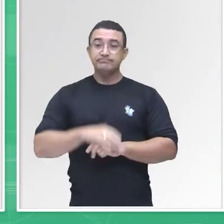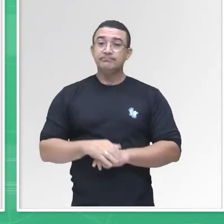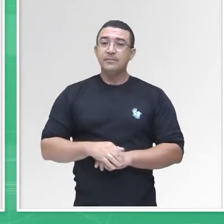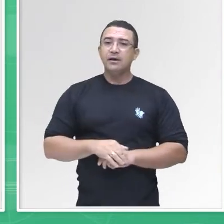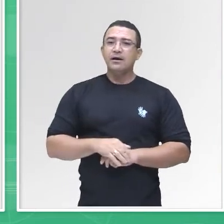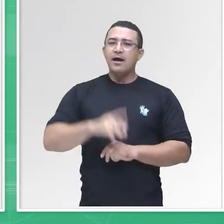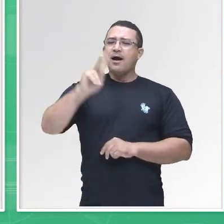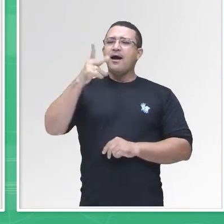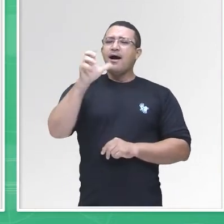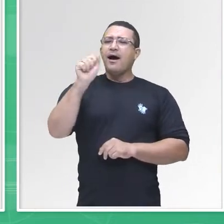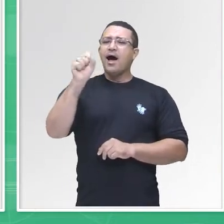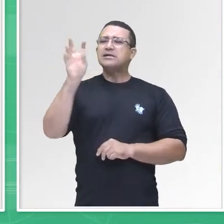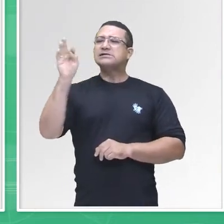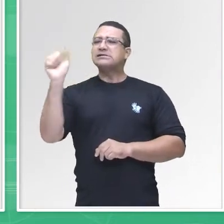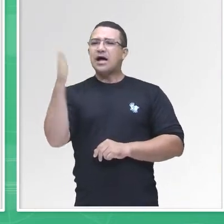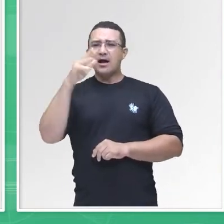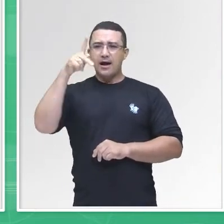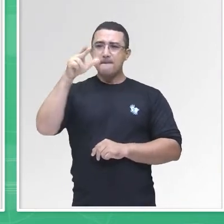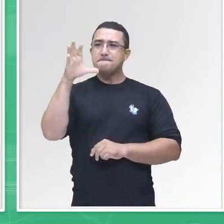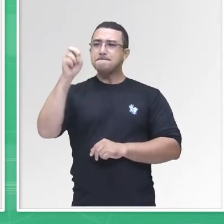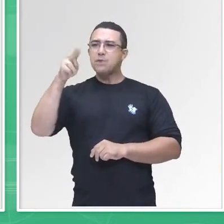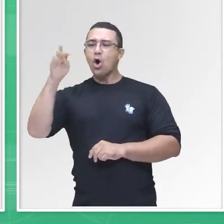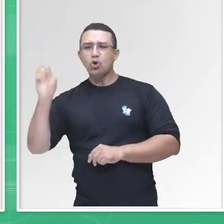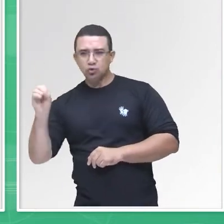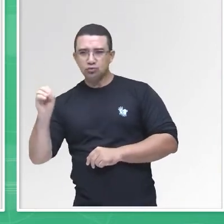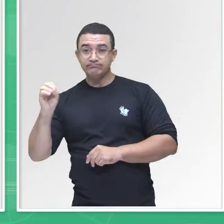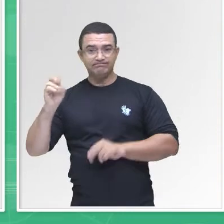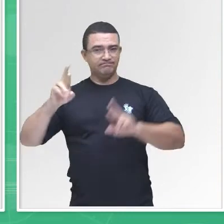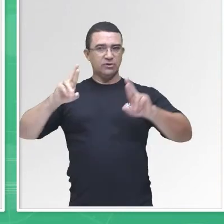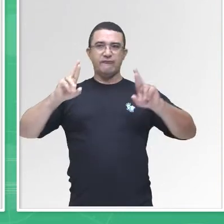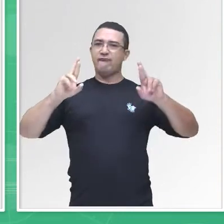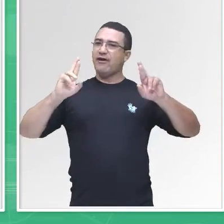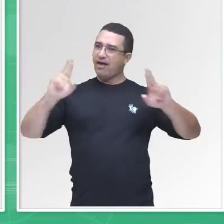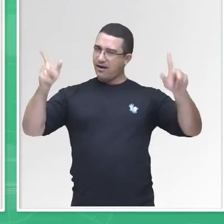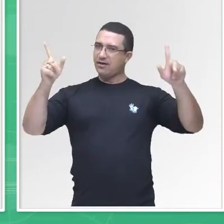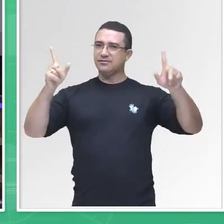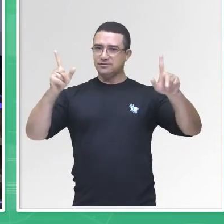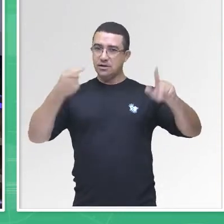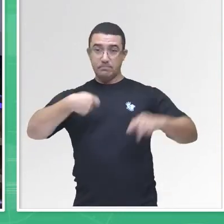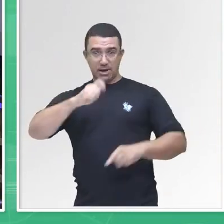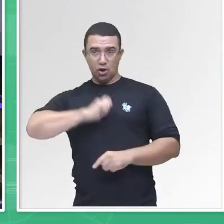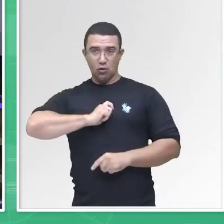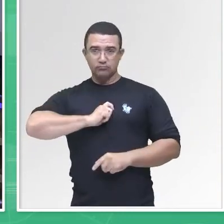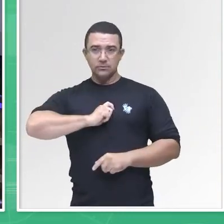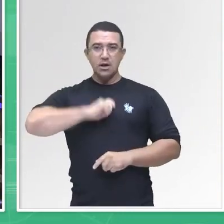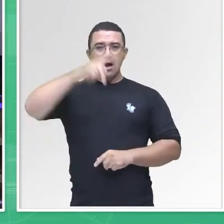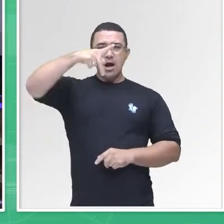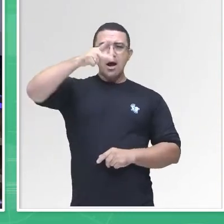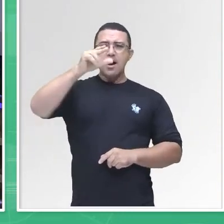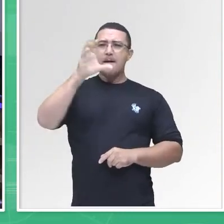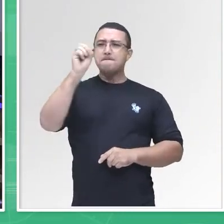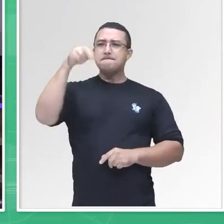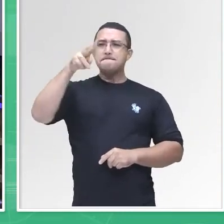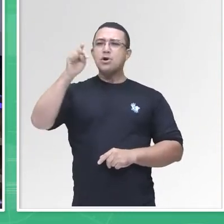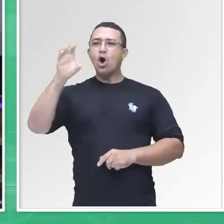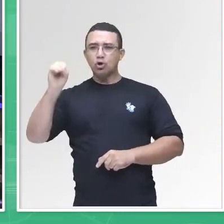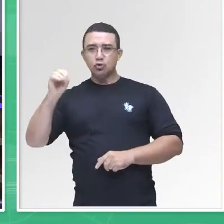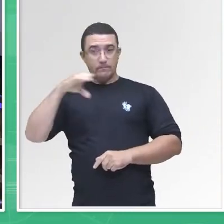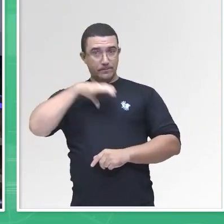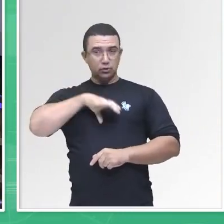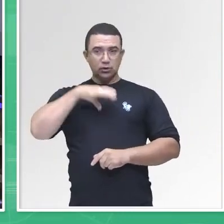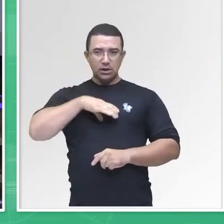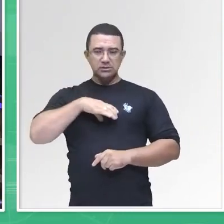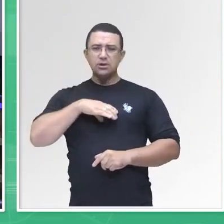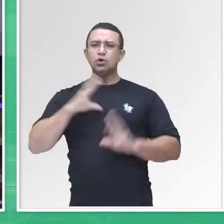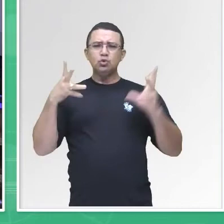espanhol, ela não tem nada a ver com pronto da língua portuguesa, viu, pessoal? O pronto da língua portuguesa é quando está tudo já